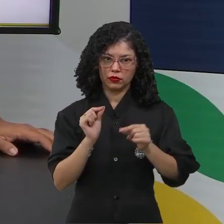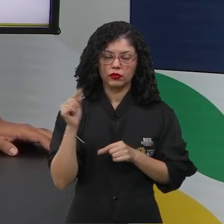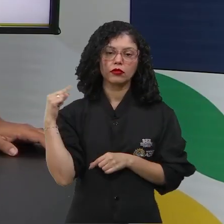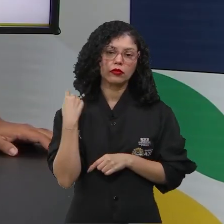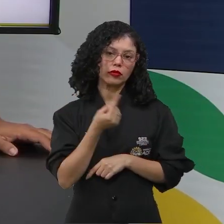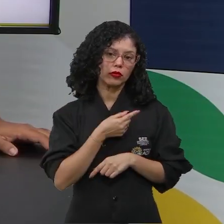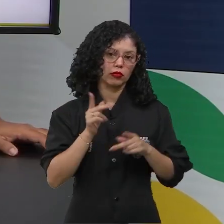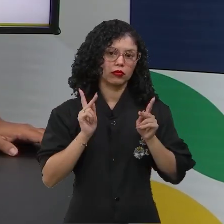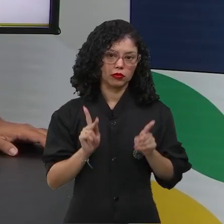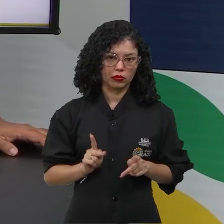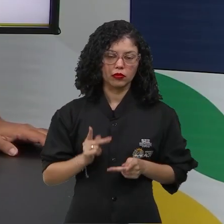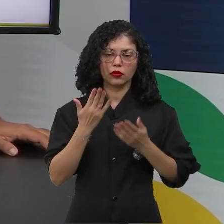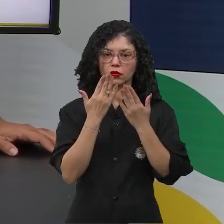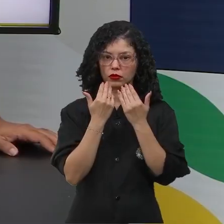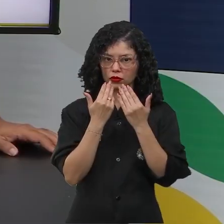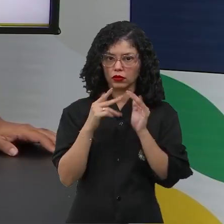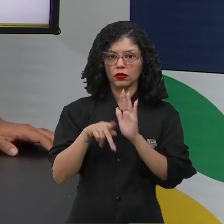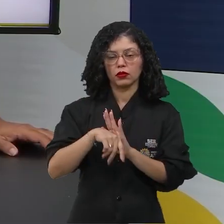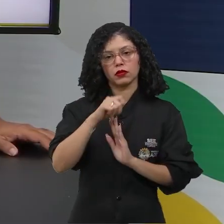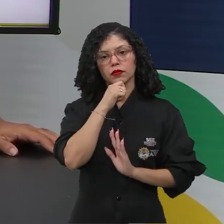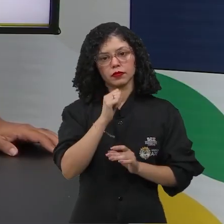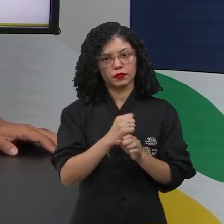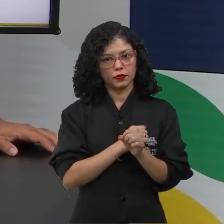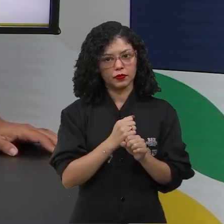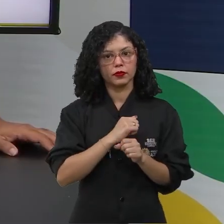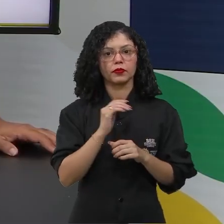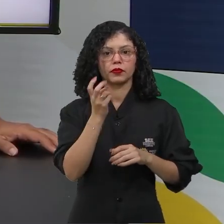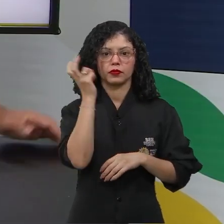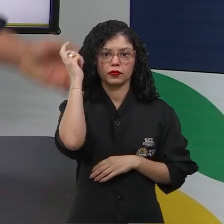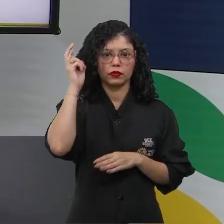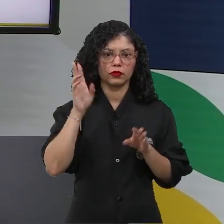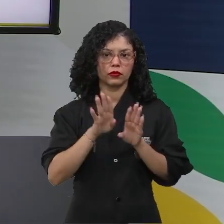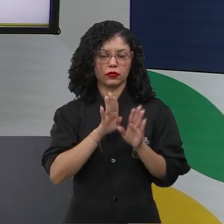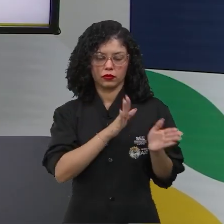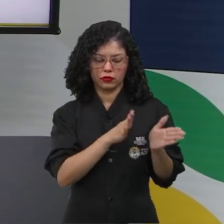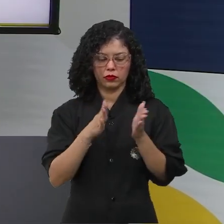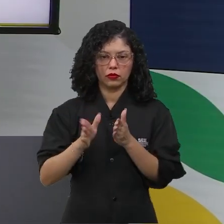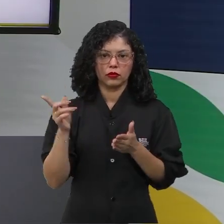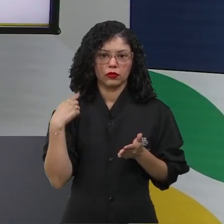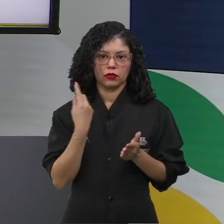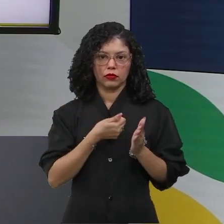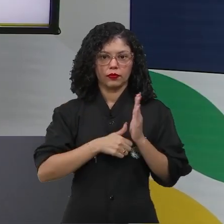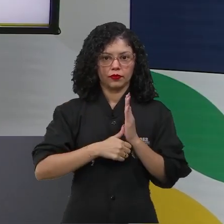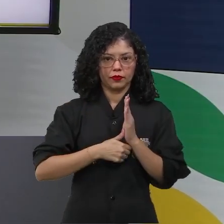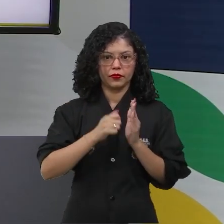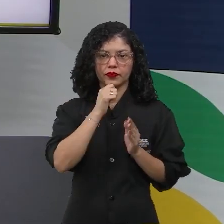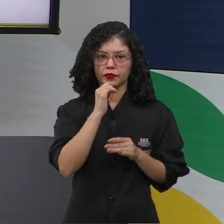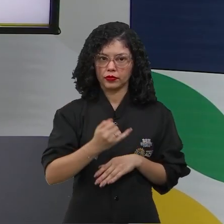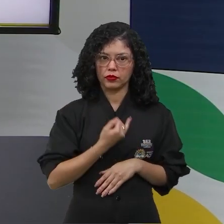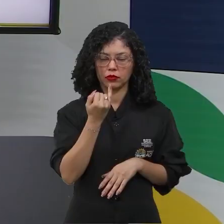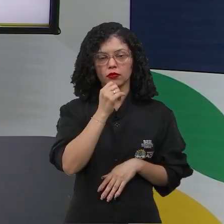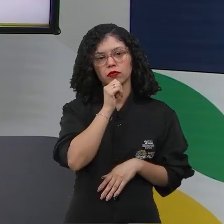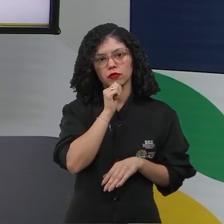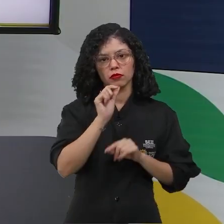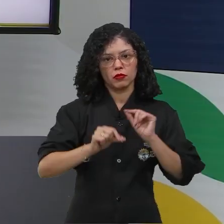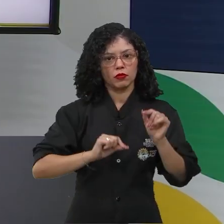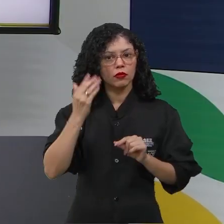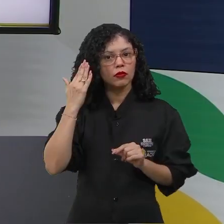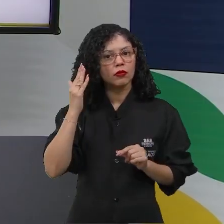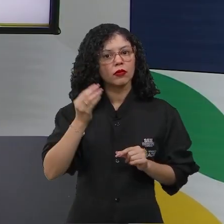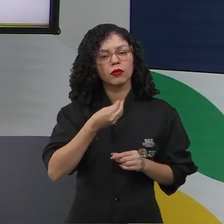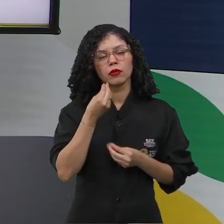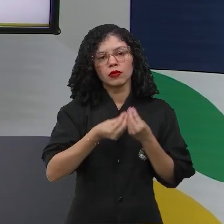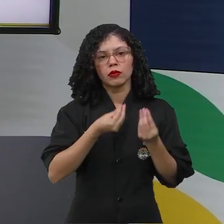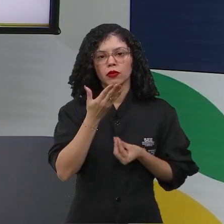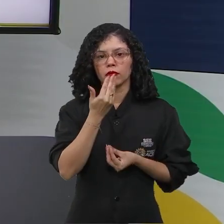nossos comportamentos, hábitos alimentares, da nossa construção cultural, que faz parte da nossa identidade. Então é importante a gente entender como a gente se alimenta